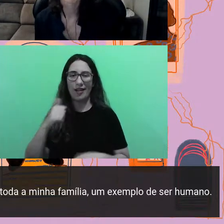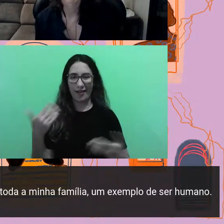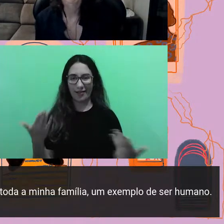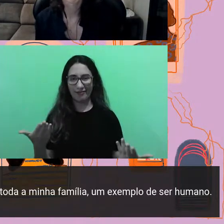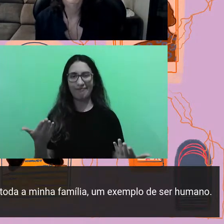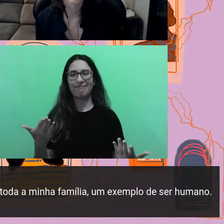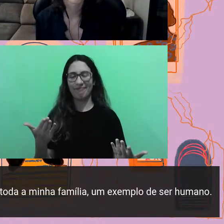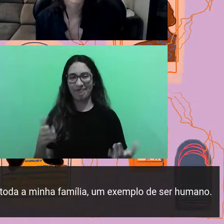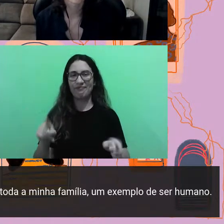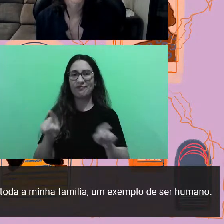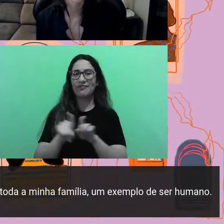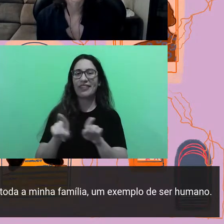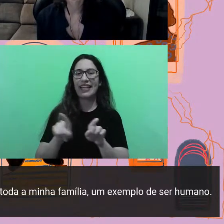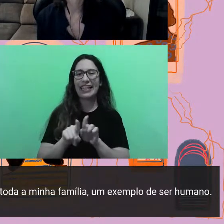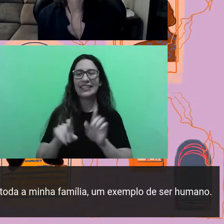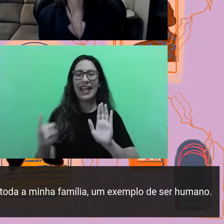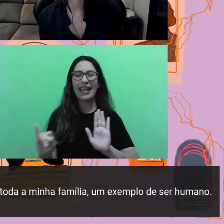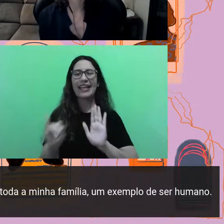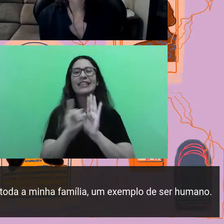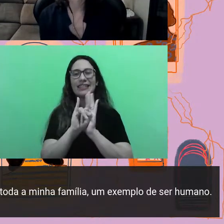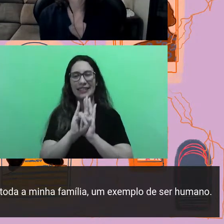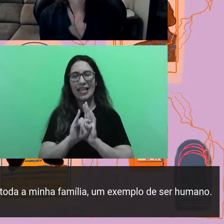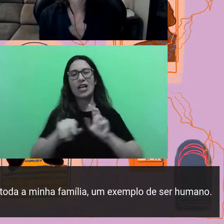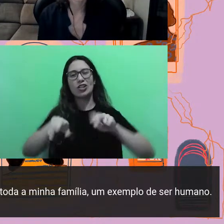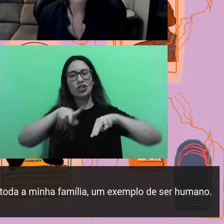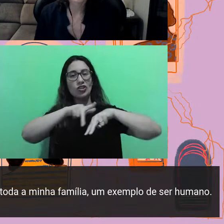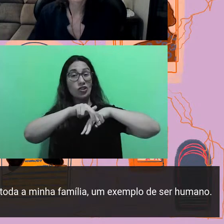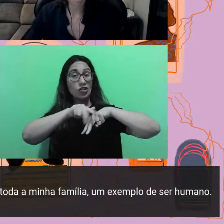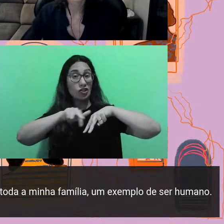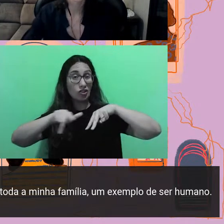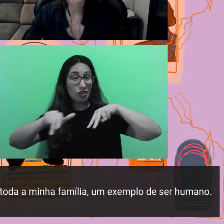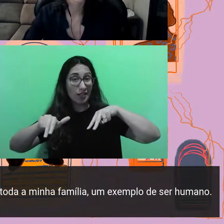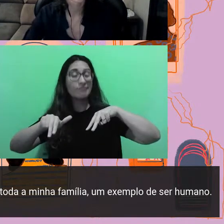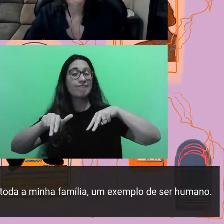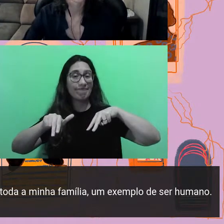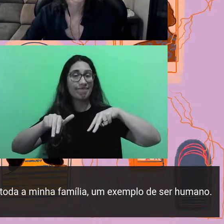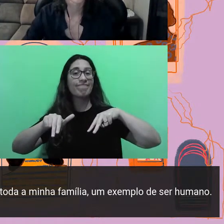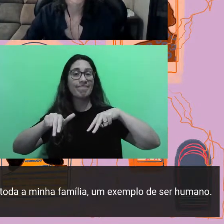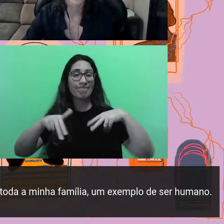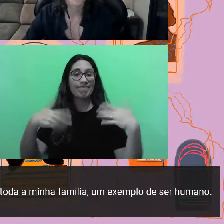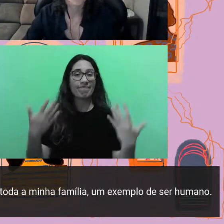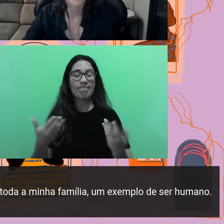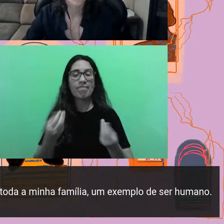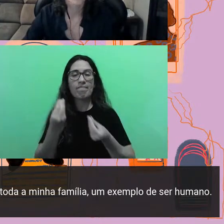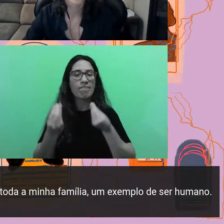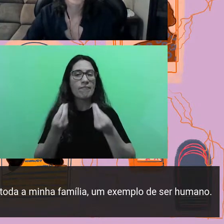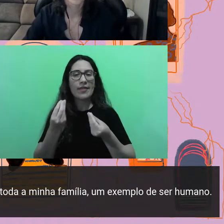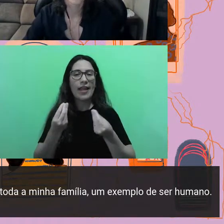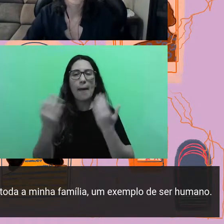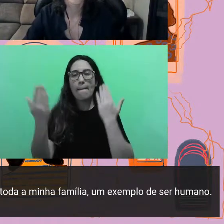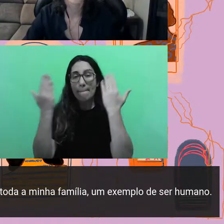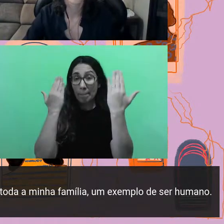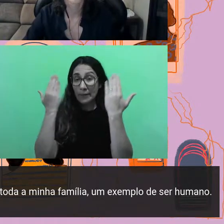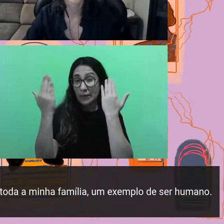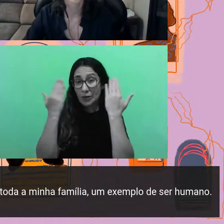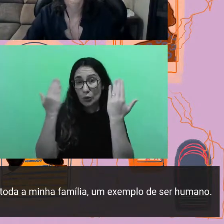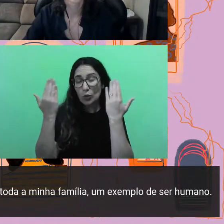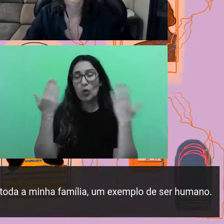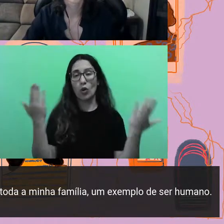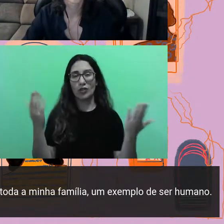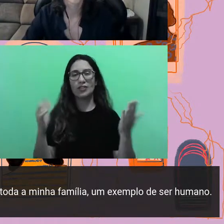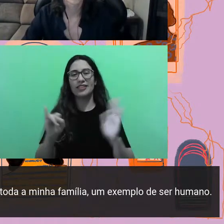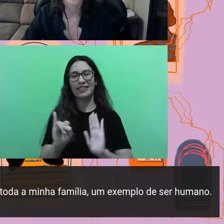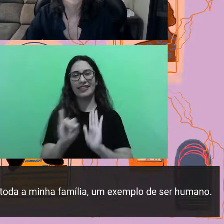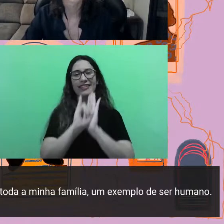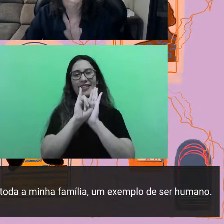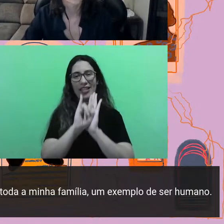têm a identidade de gênero, né, que então cabe ali, psicológica, né, a identidade psicológica que não